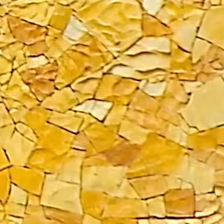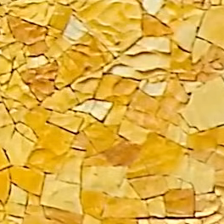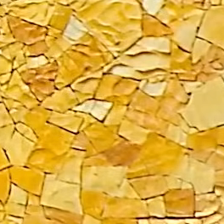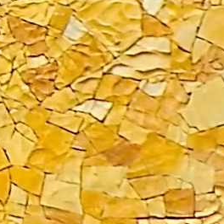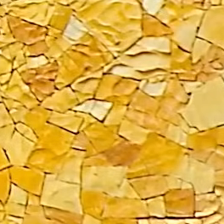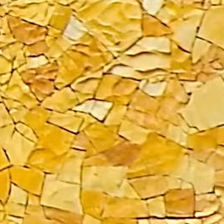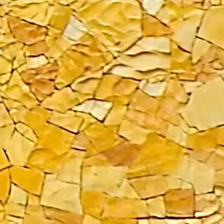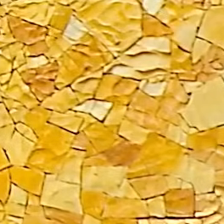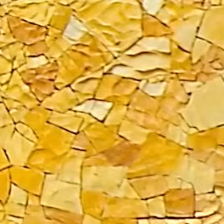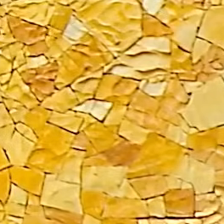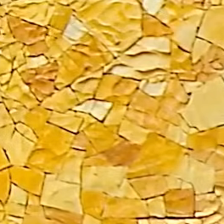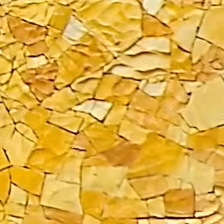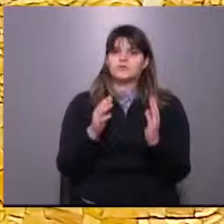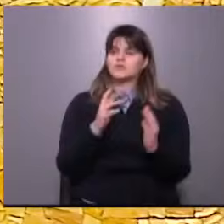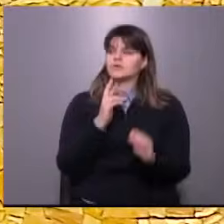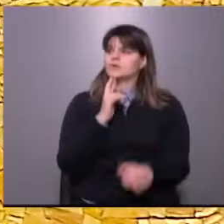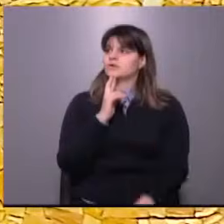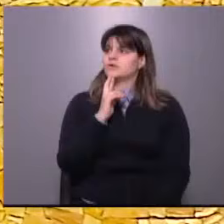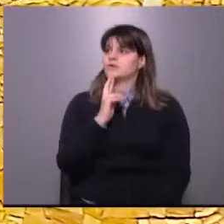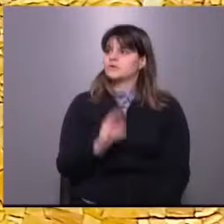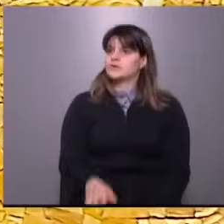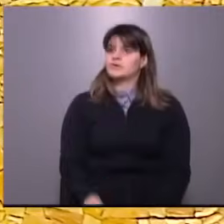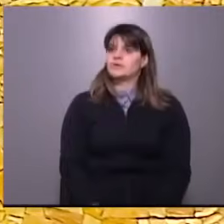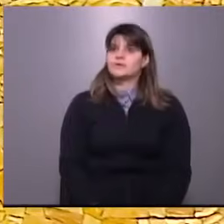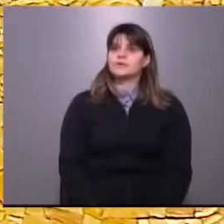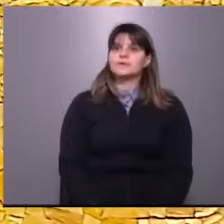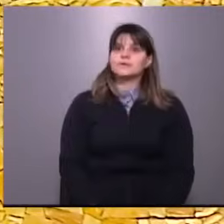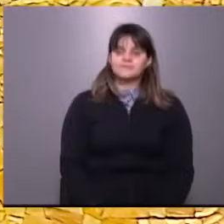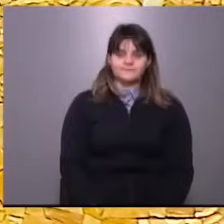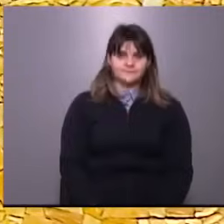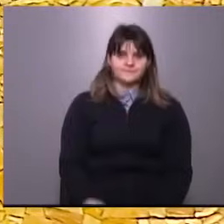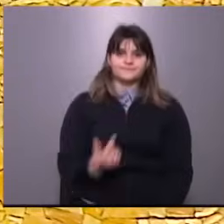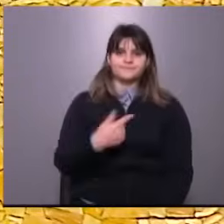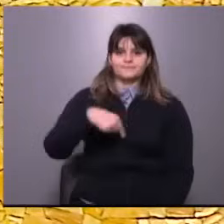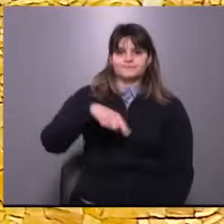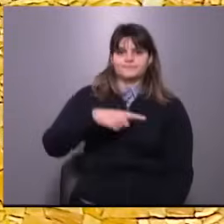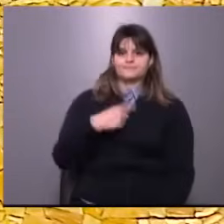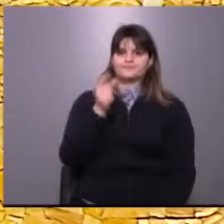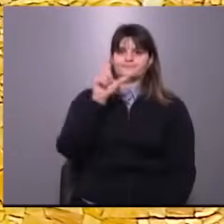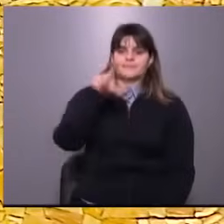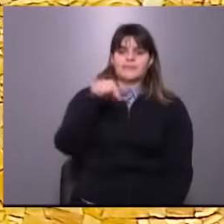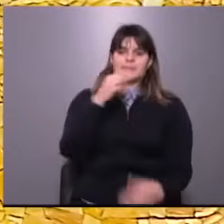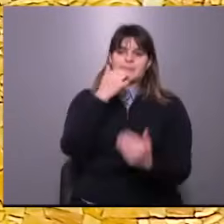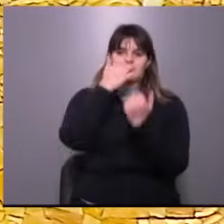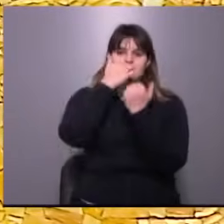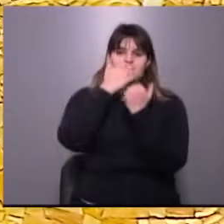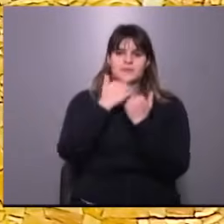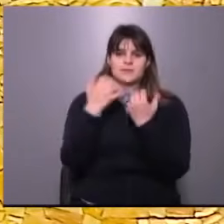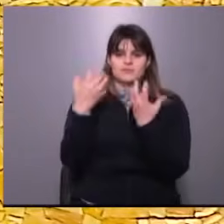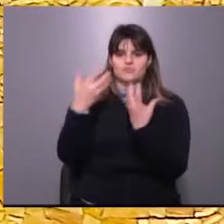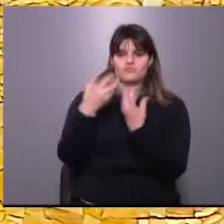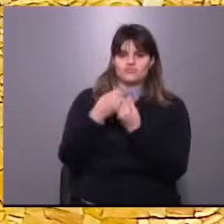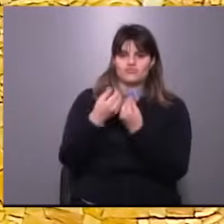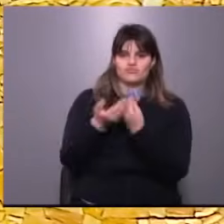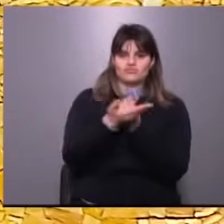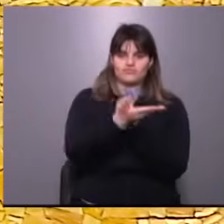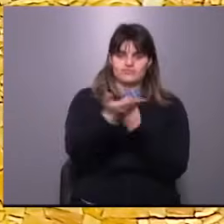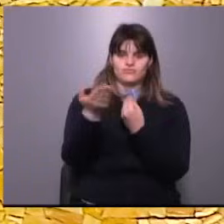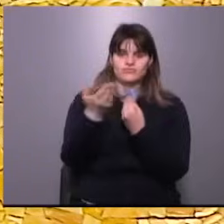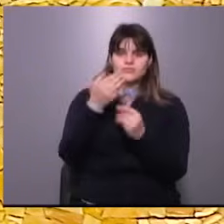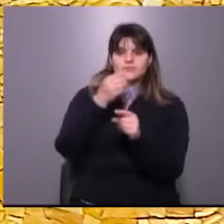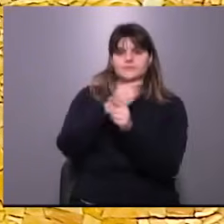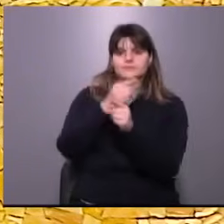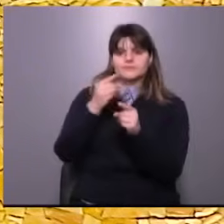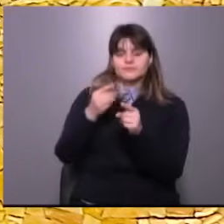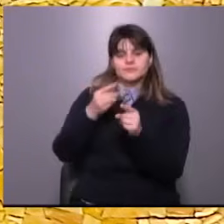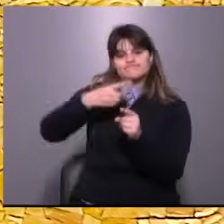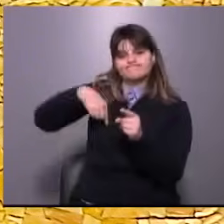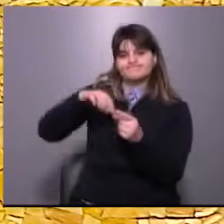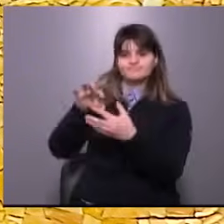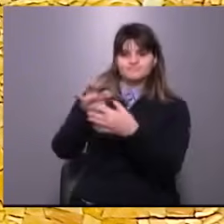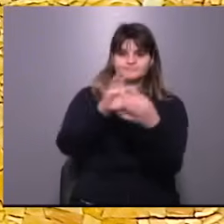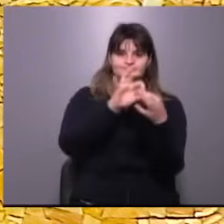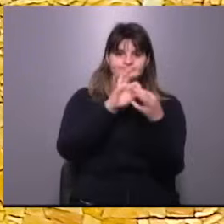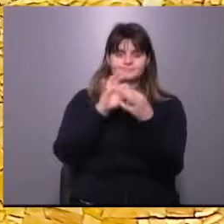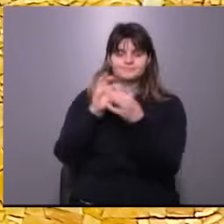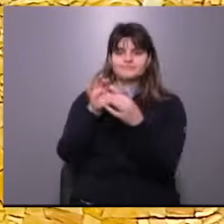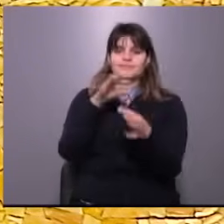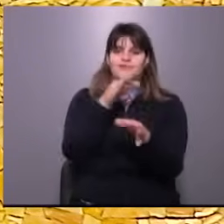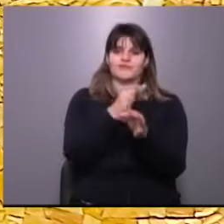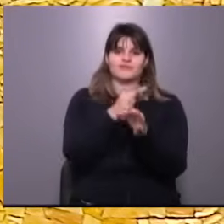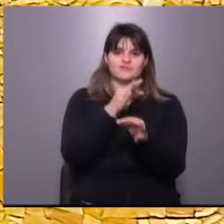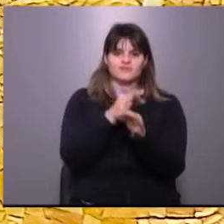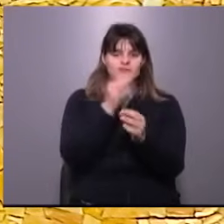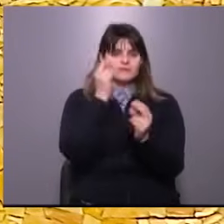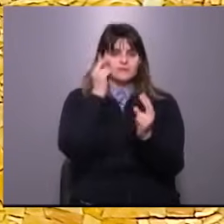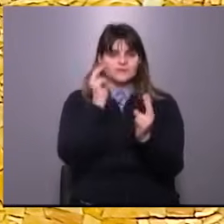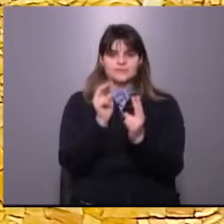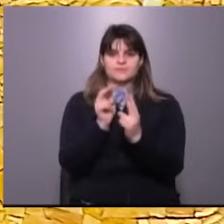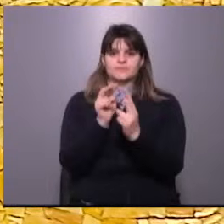voluntários do Santuário de Fátima, os servidores de Nossa Senhora. Vamos também alegrar-nos com eles, porque com